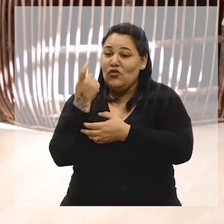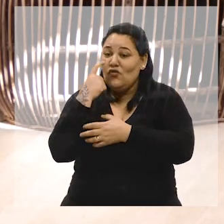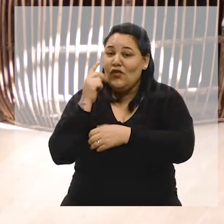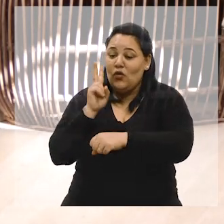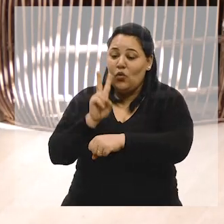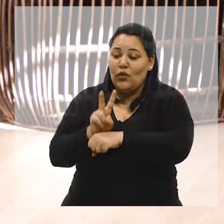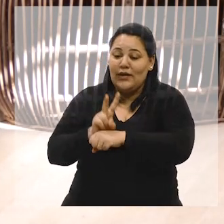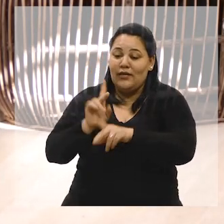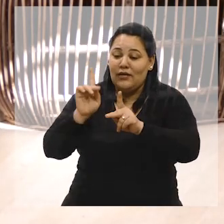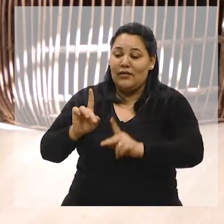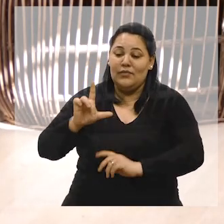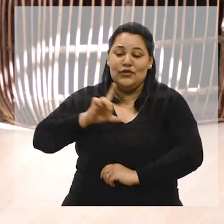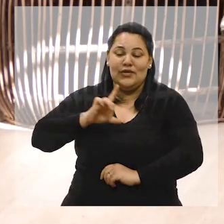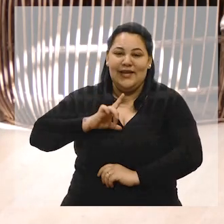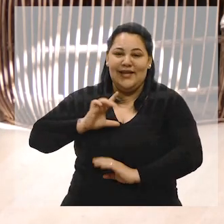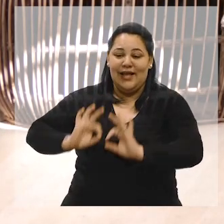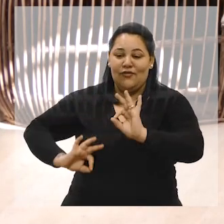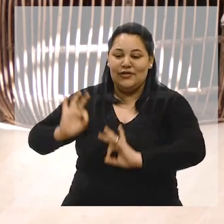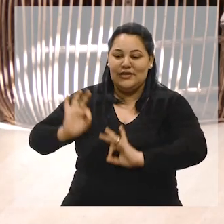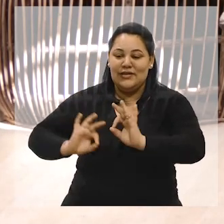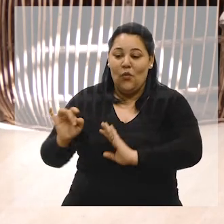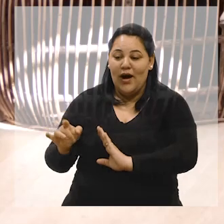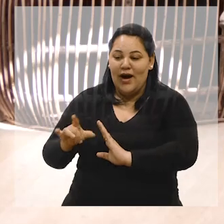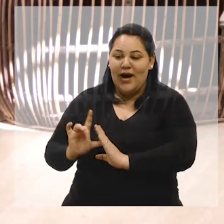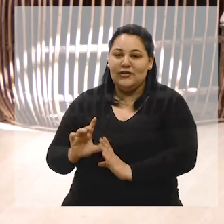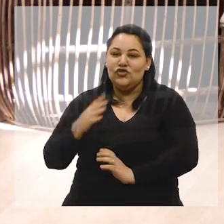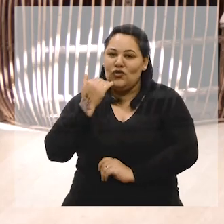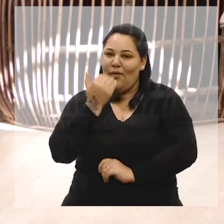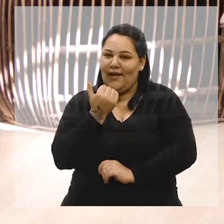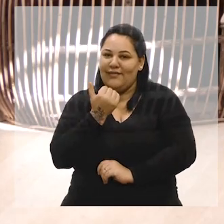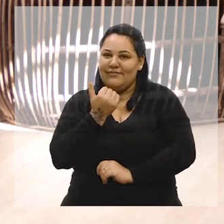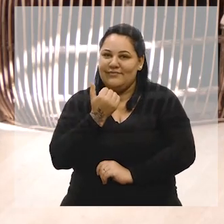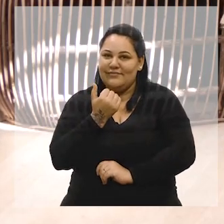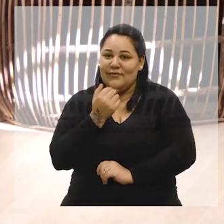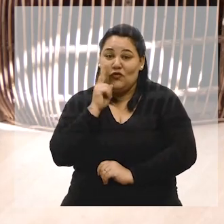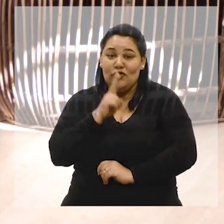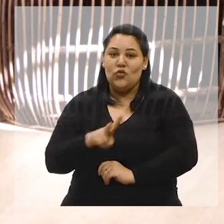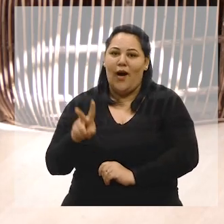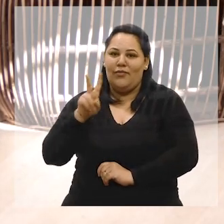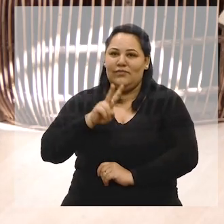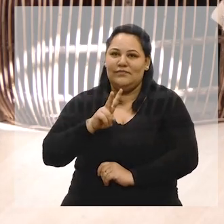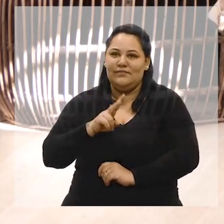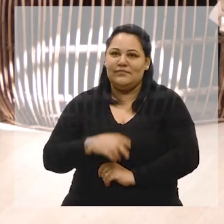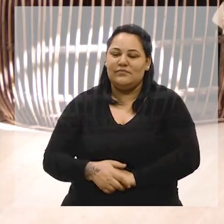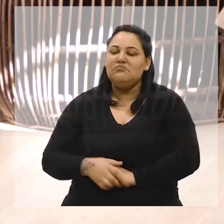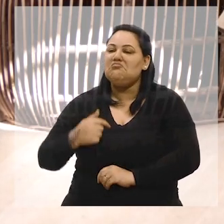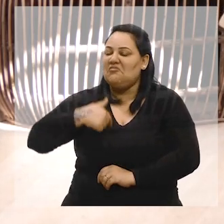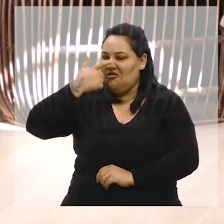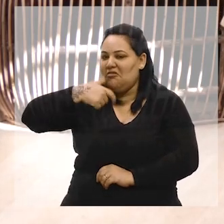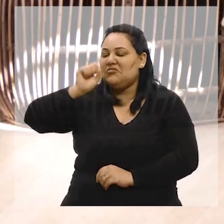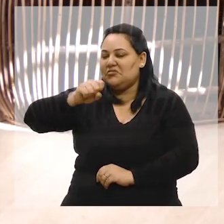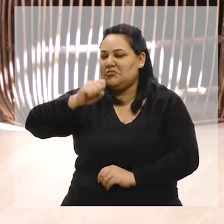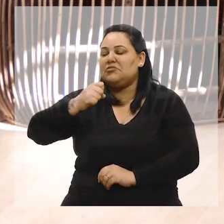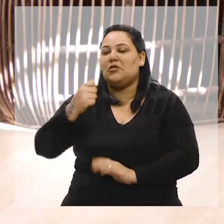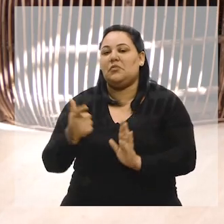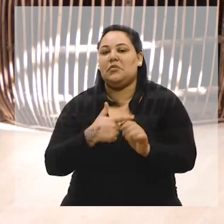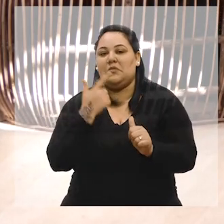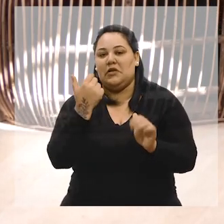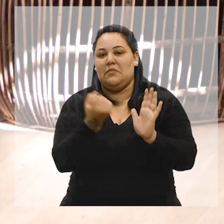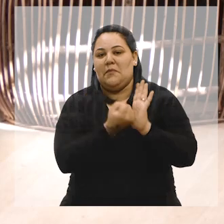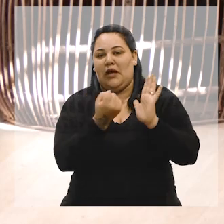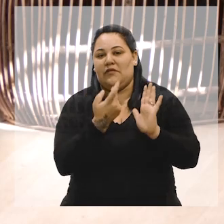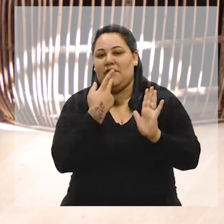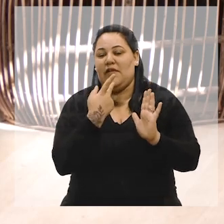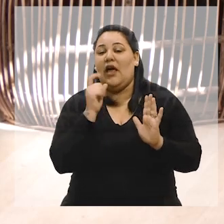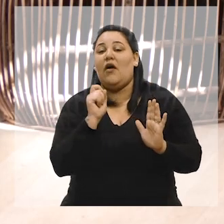que a pessoa tem com o preparo antes de tu comer, né? É assim, eu acho que o primeiro impacto é o que vai